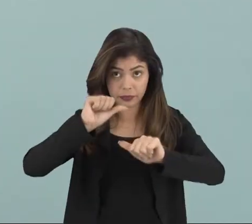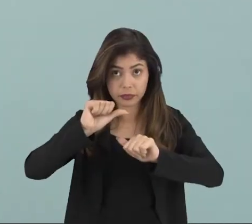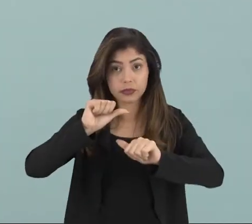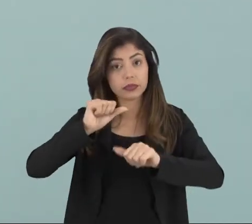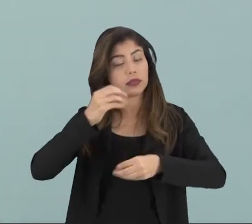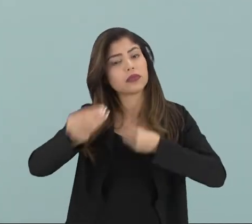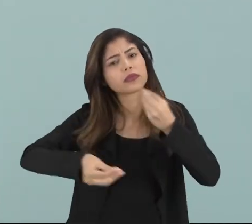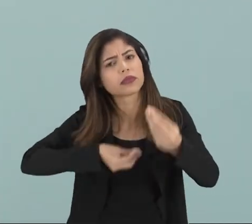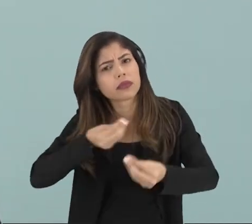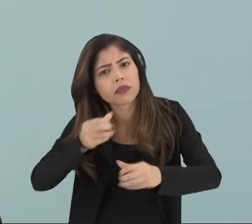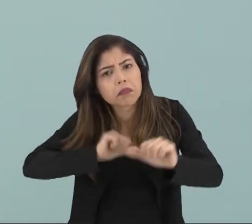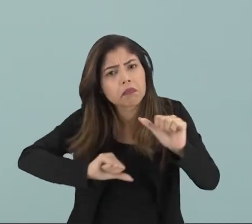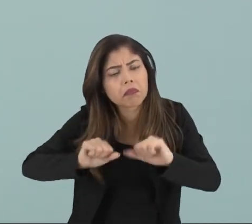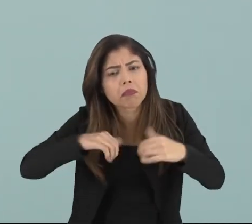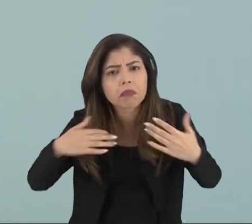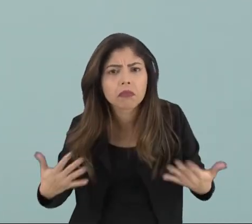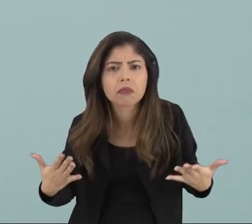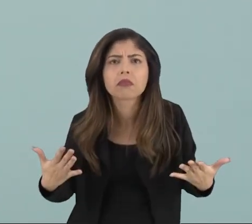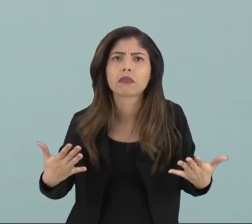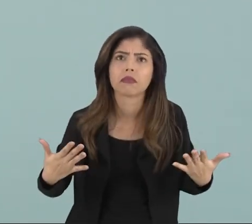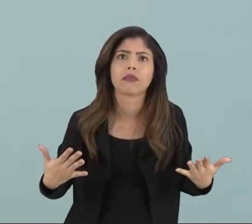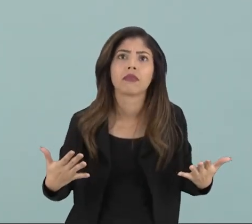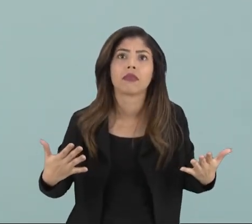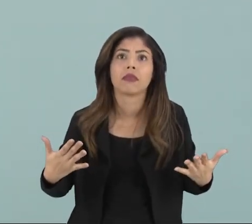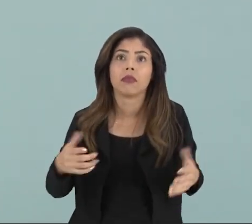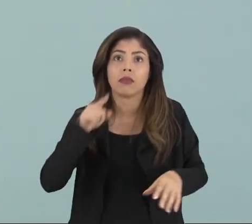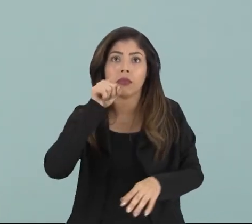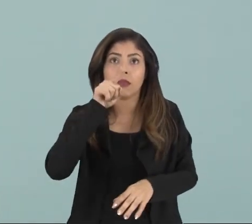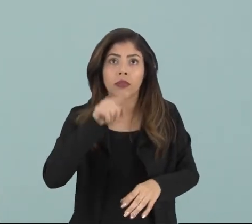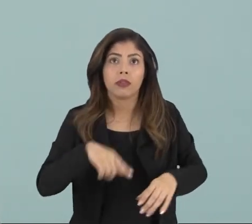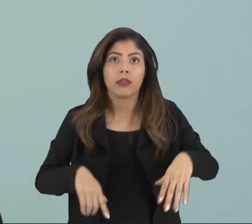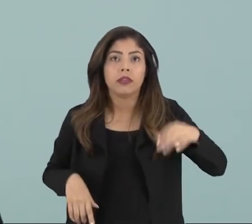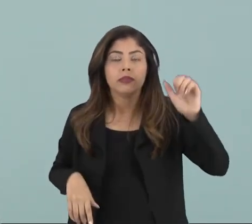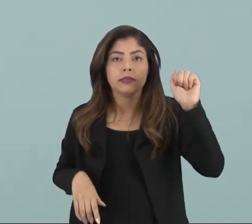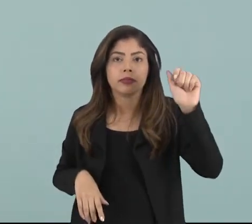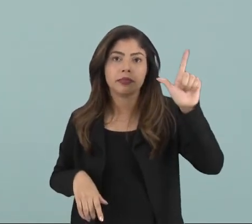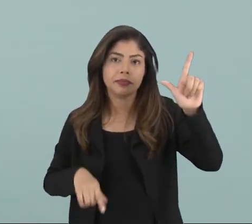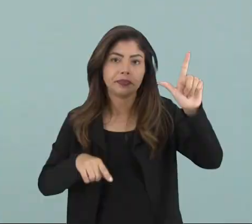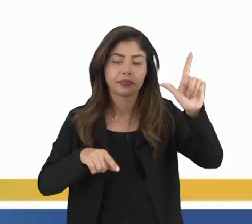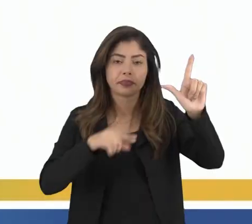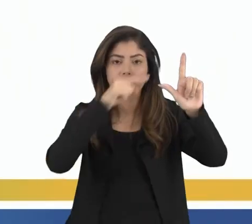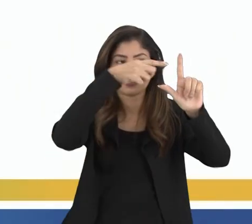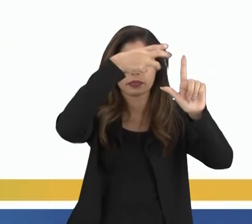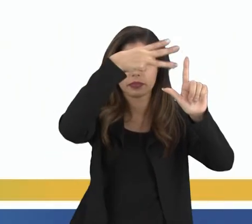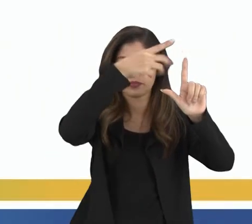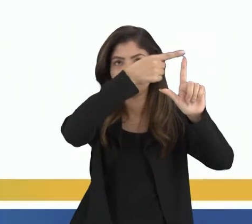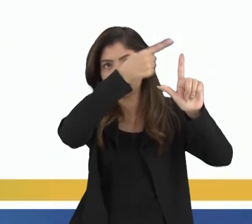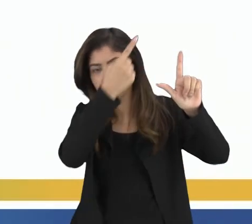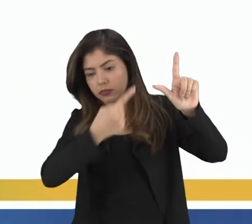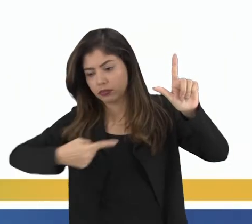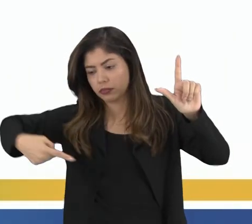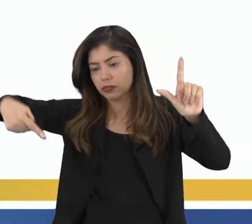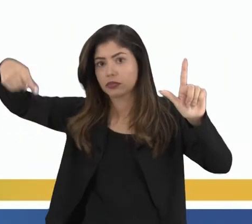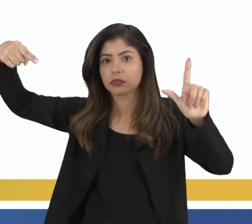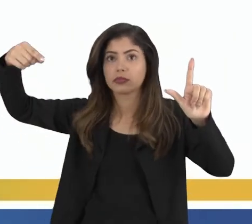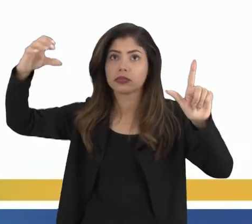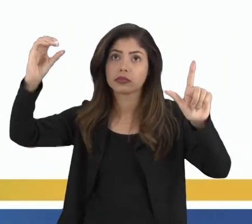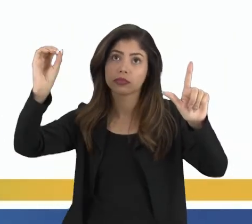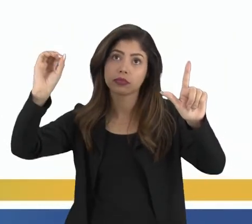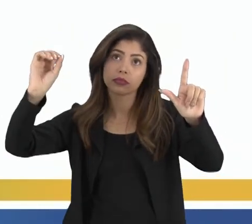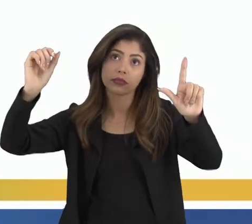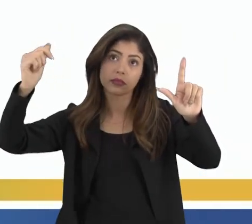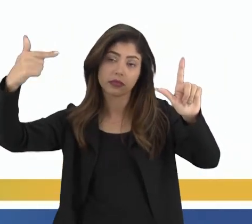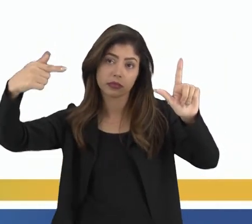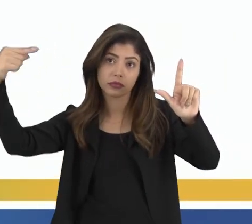nós precisamos trocar as cargas. Trocar as cargas como, professor? Dessa forma. O 3+ desce